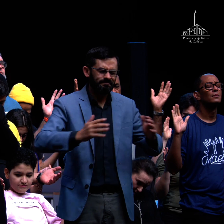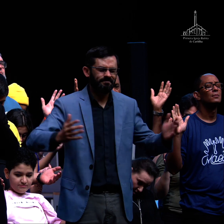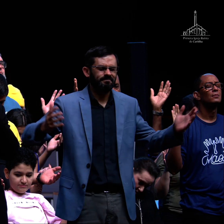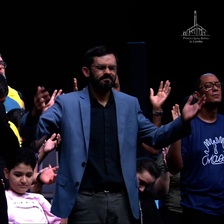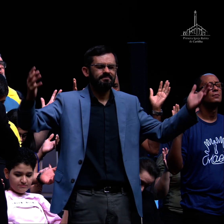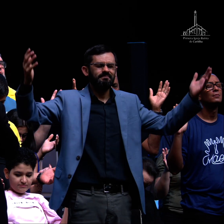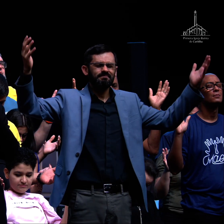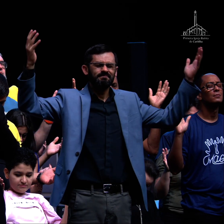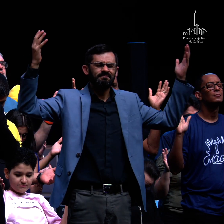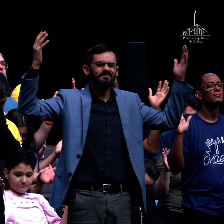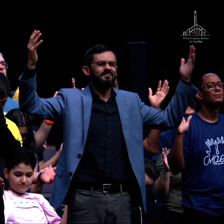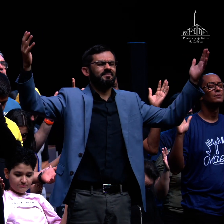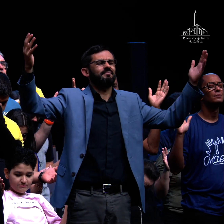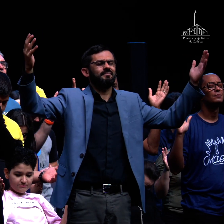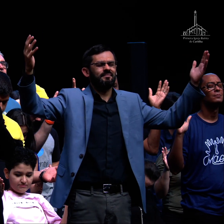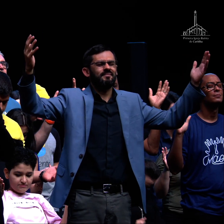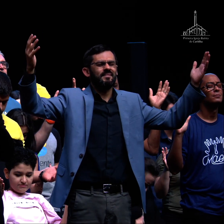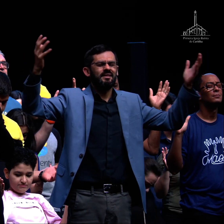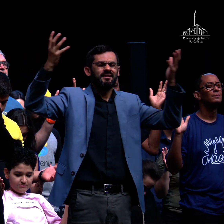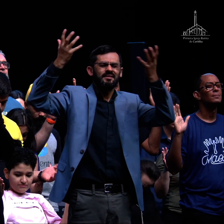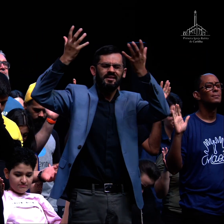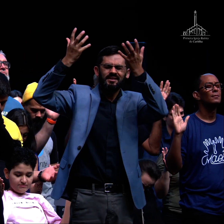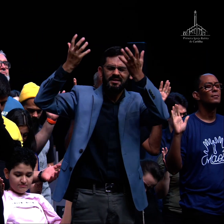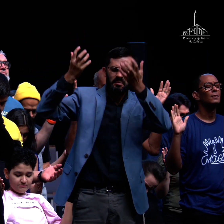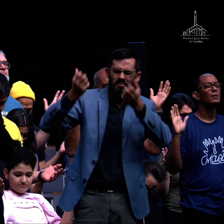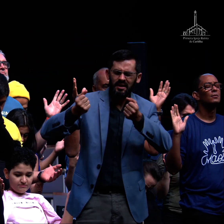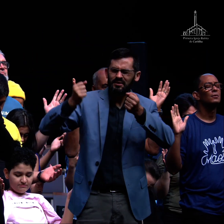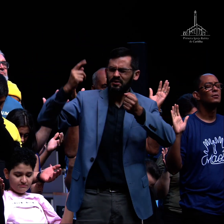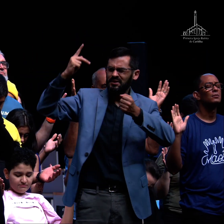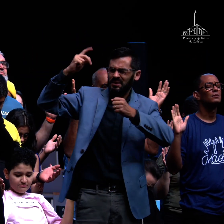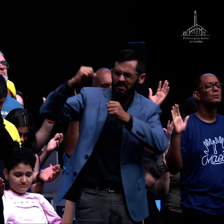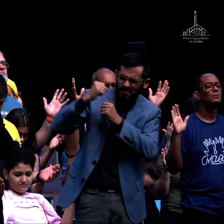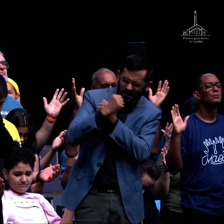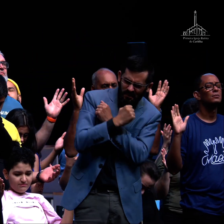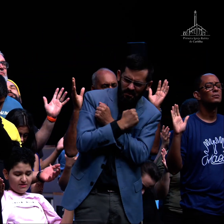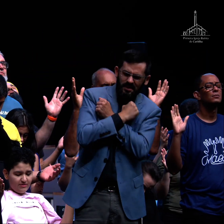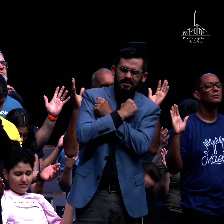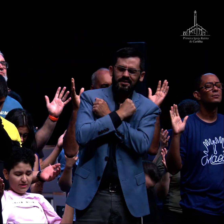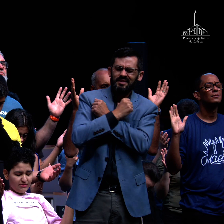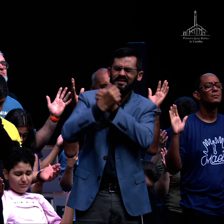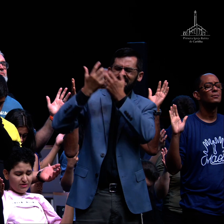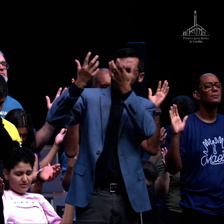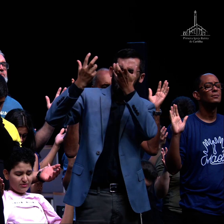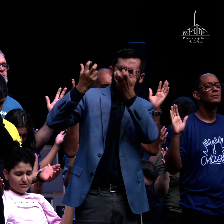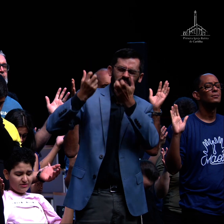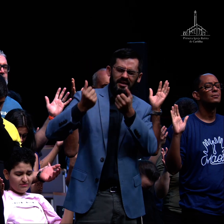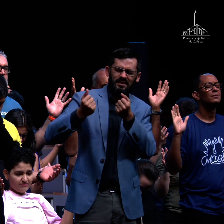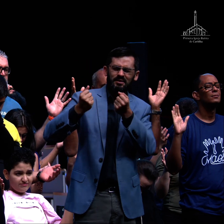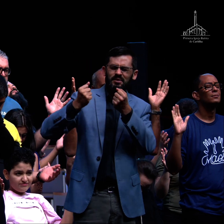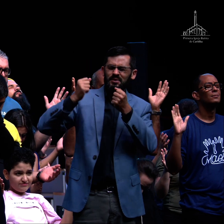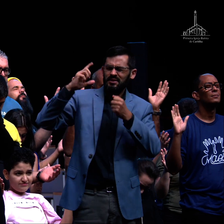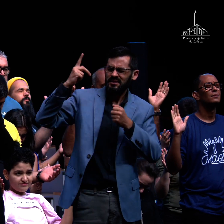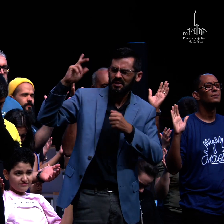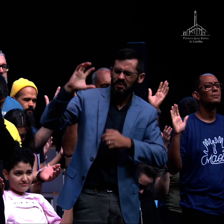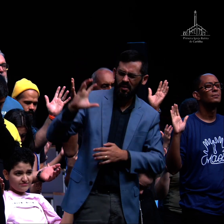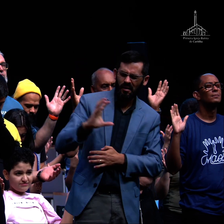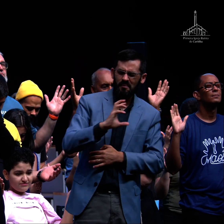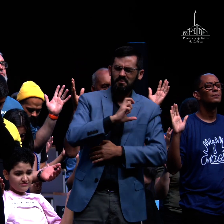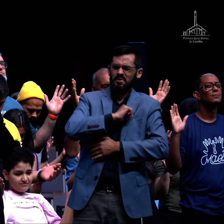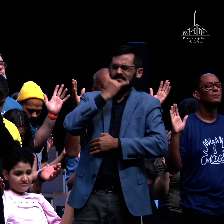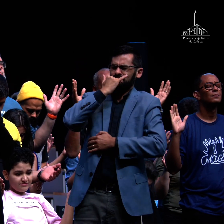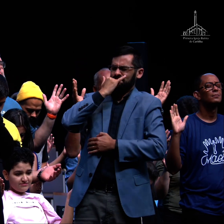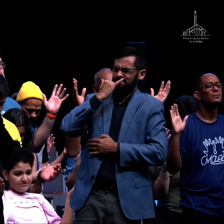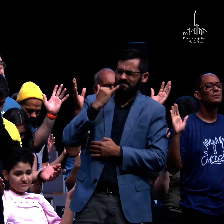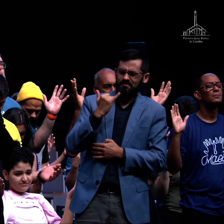mãos para o céu, recebendo o teu abraço, recebendo o teu amor, o teu